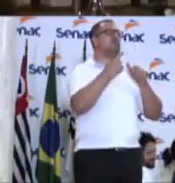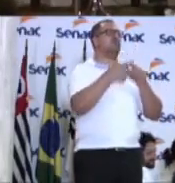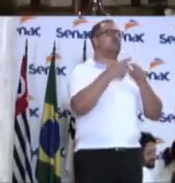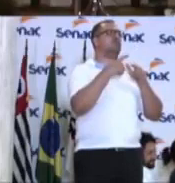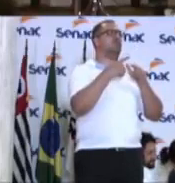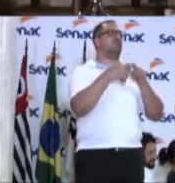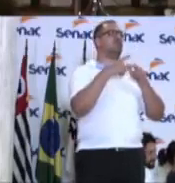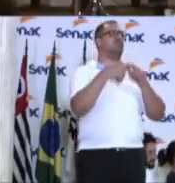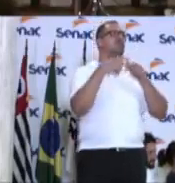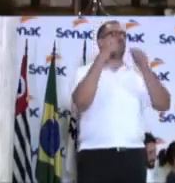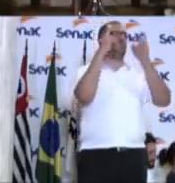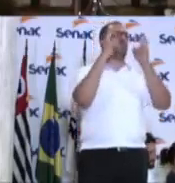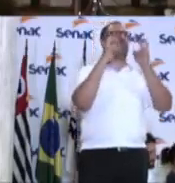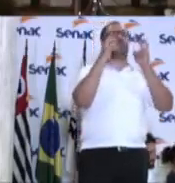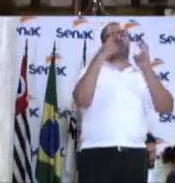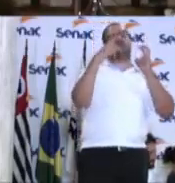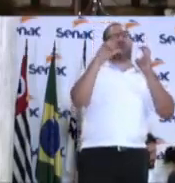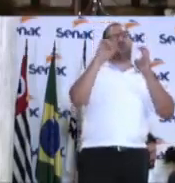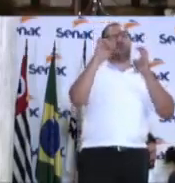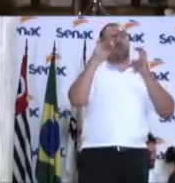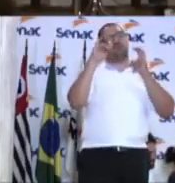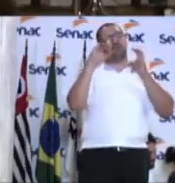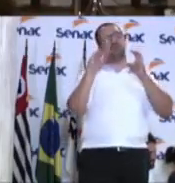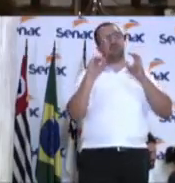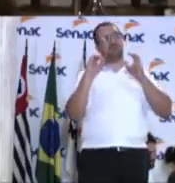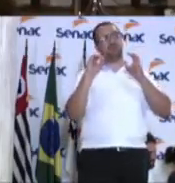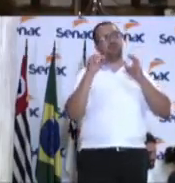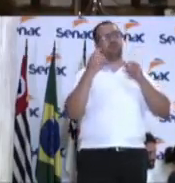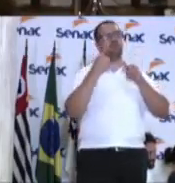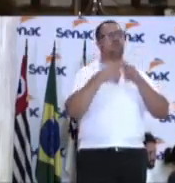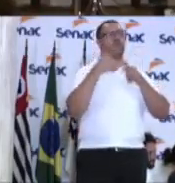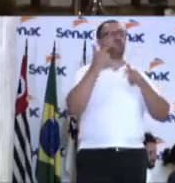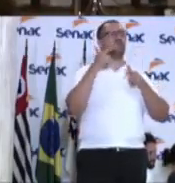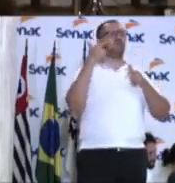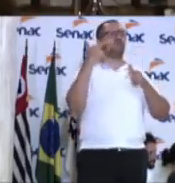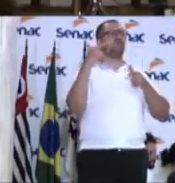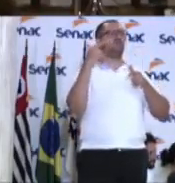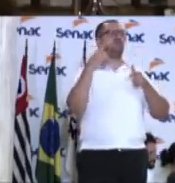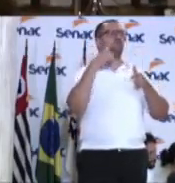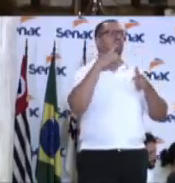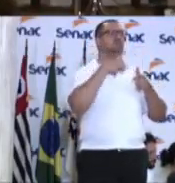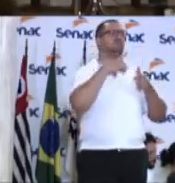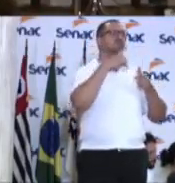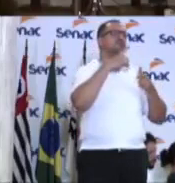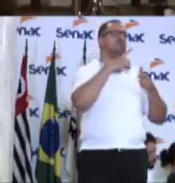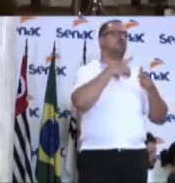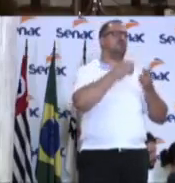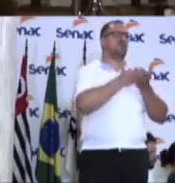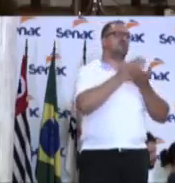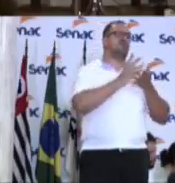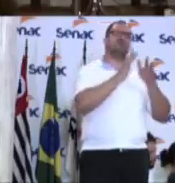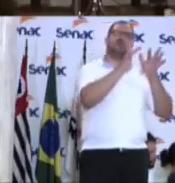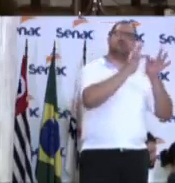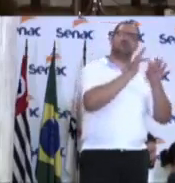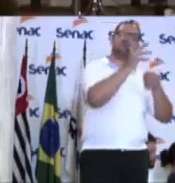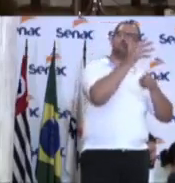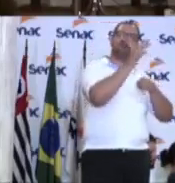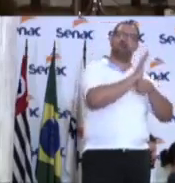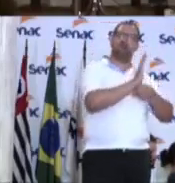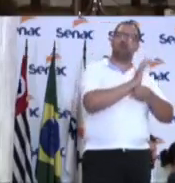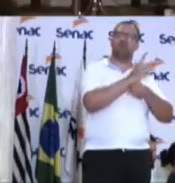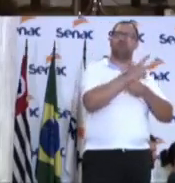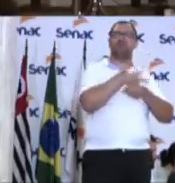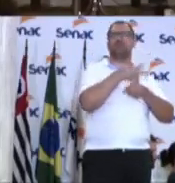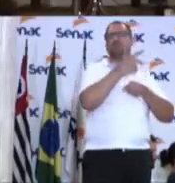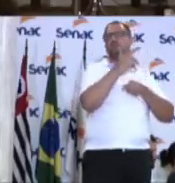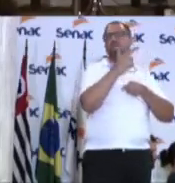tema polêmico. Esse você não aprovaria porque não existe exposição de marca do começo ao fim do filme. Esse você não aprovaria porque